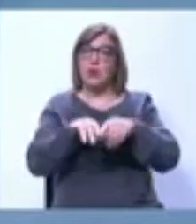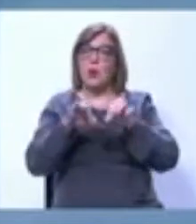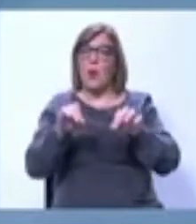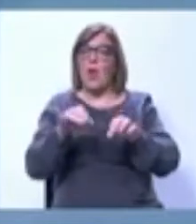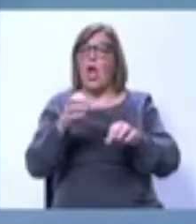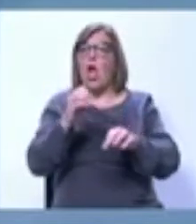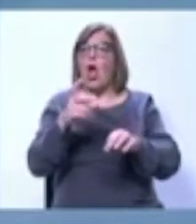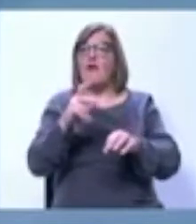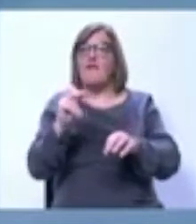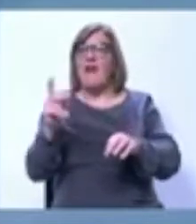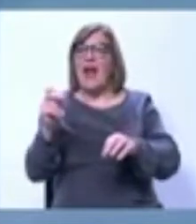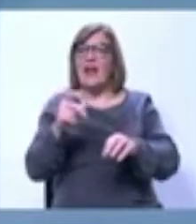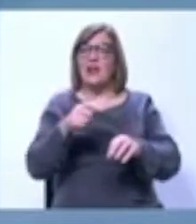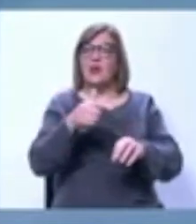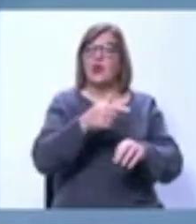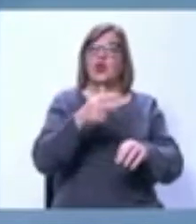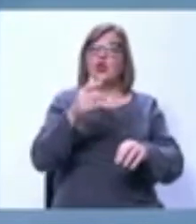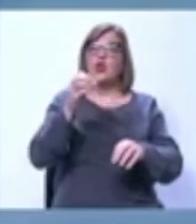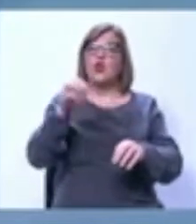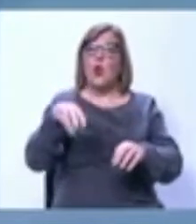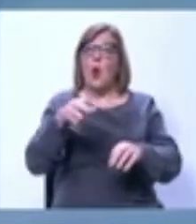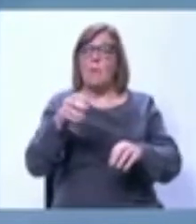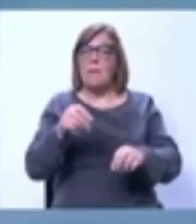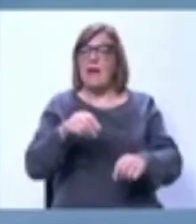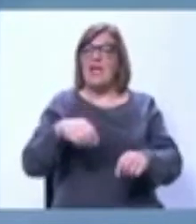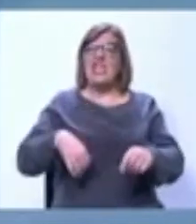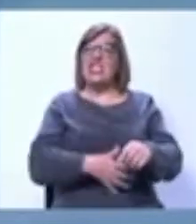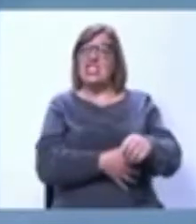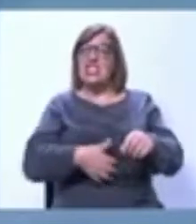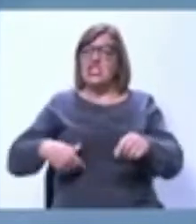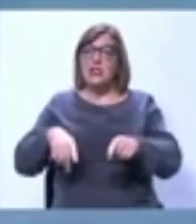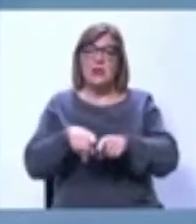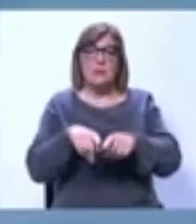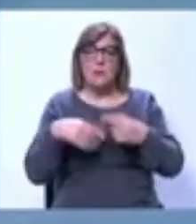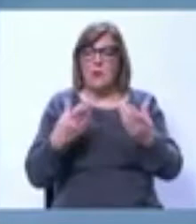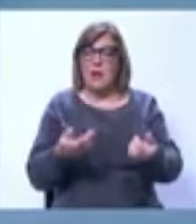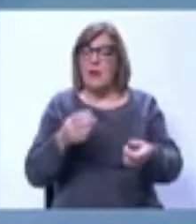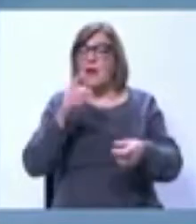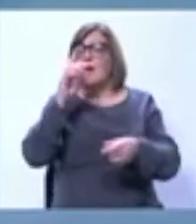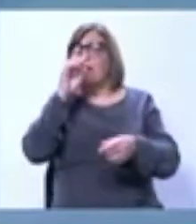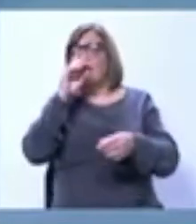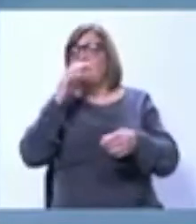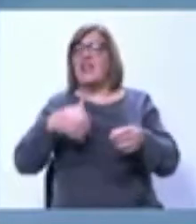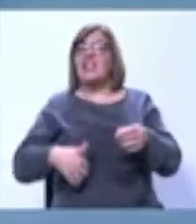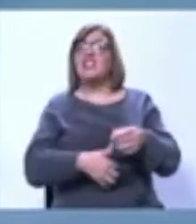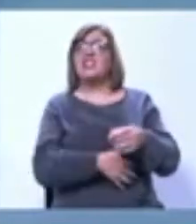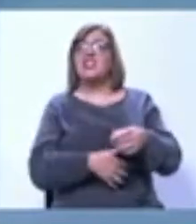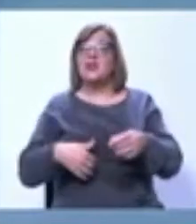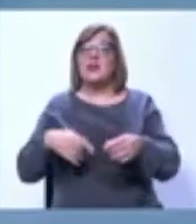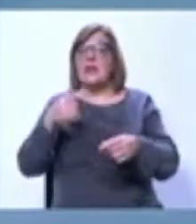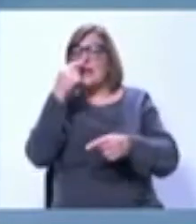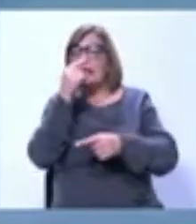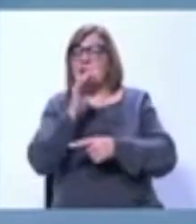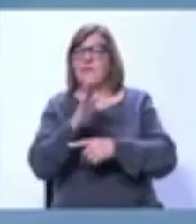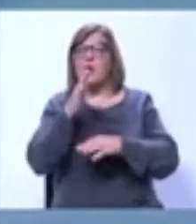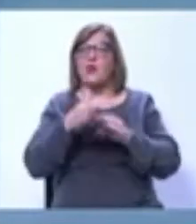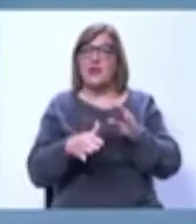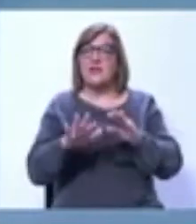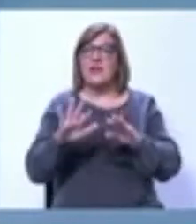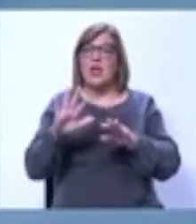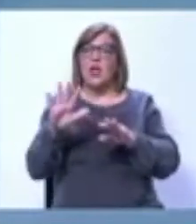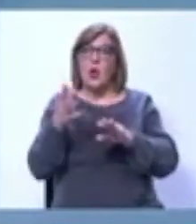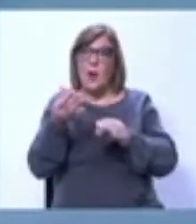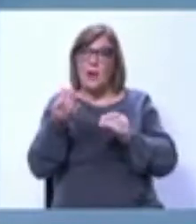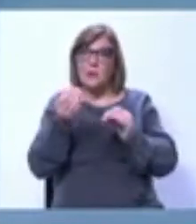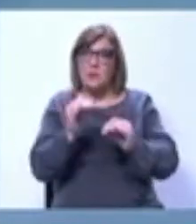pode cair no ovário na trompa no intestino Mas vamos supor que cai em cima do intestino vai fazer uma analogia o que é que acontece